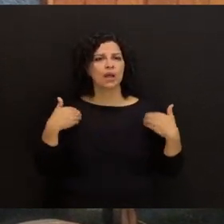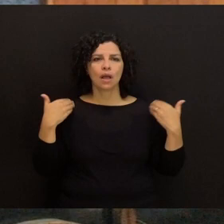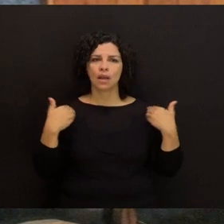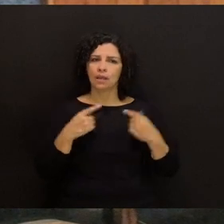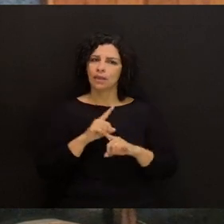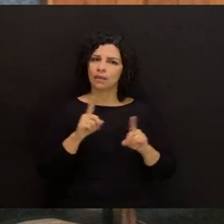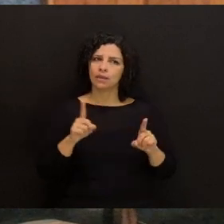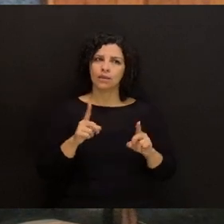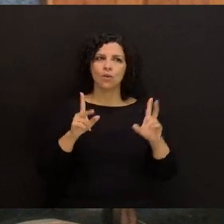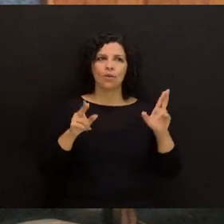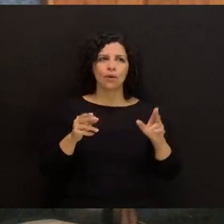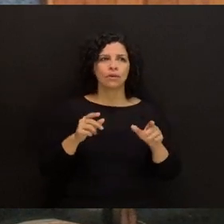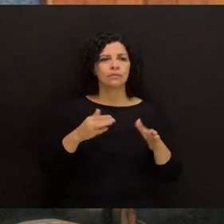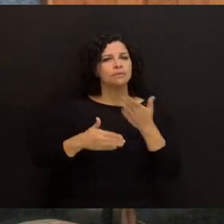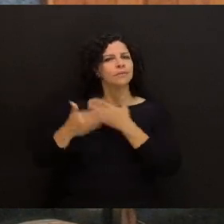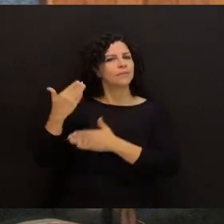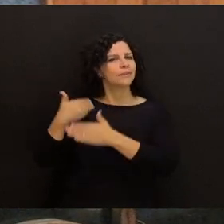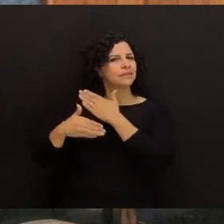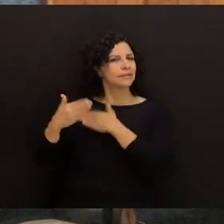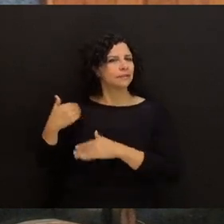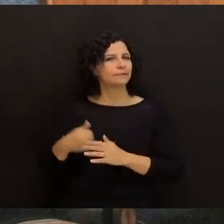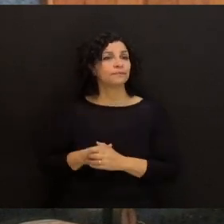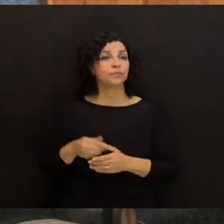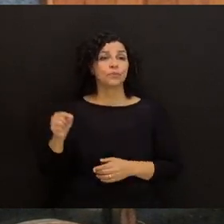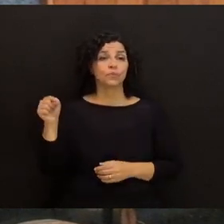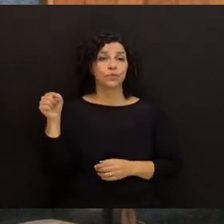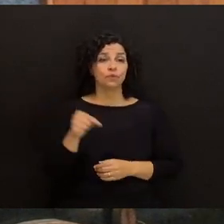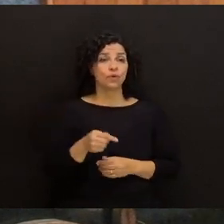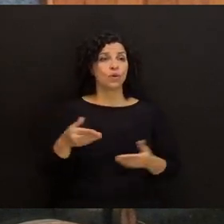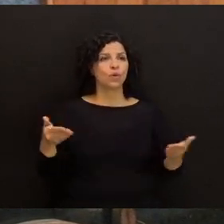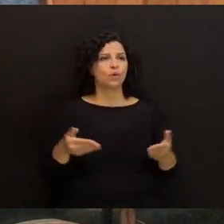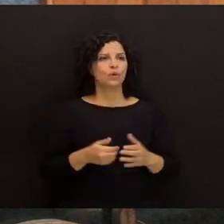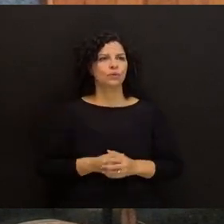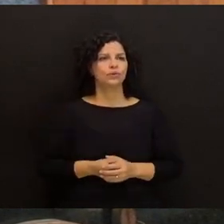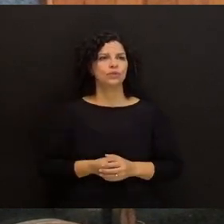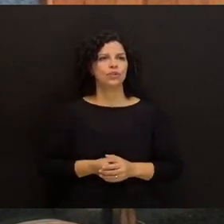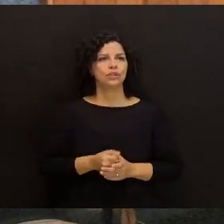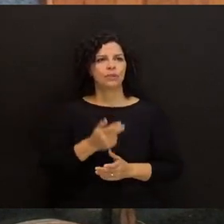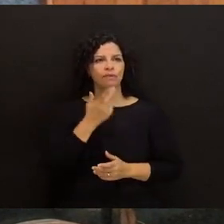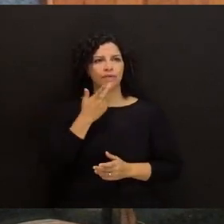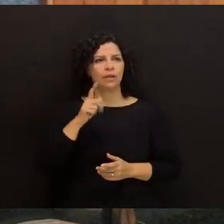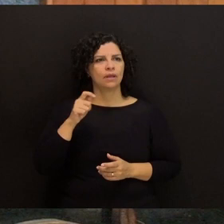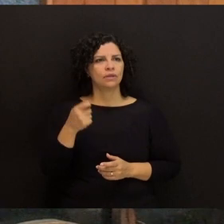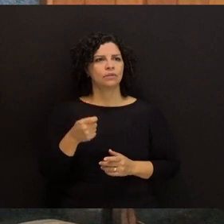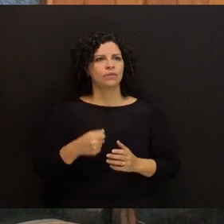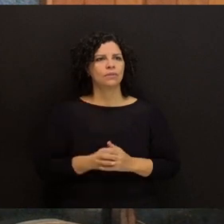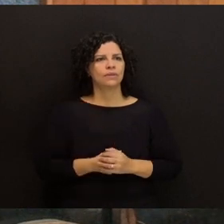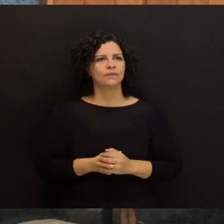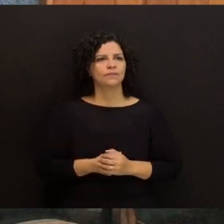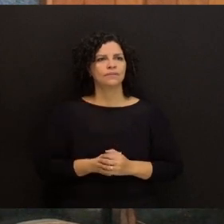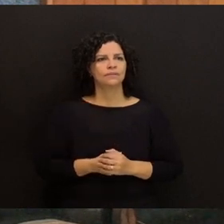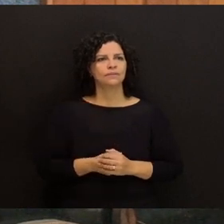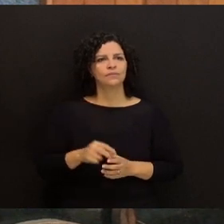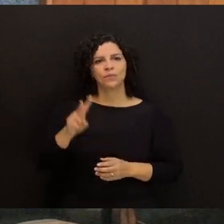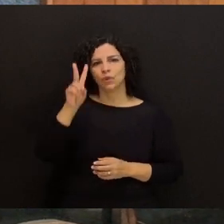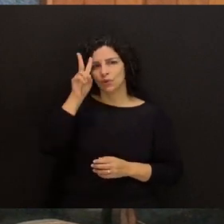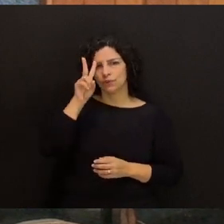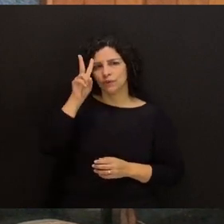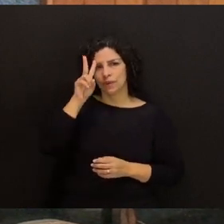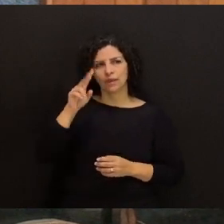quanto na última sessão uso a palavra hoje para retratar vereador José Vieira aqui